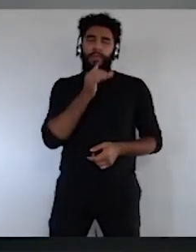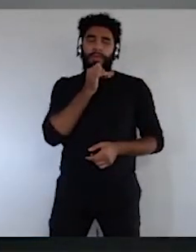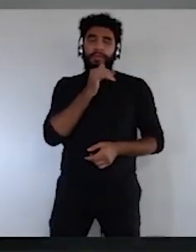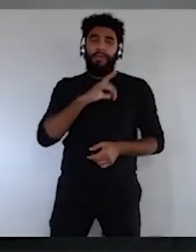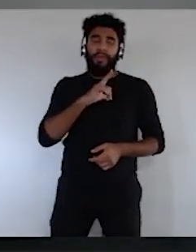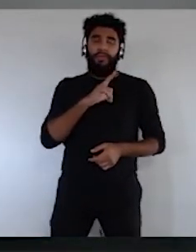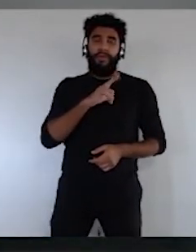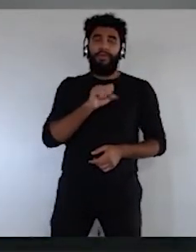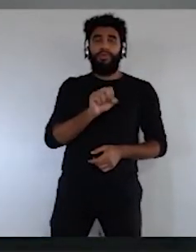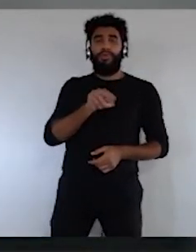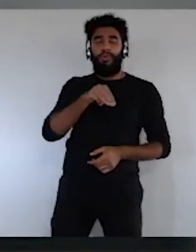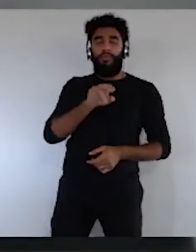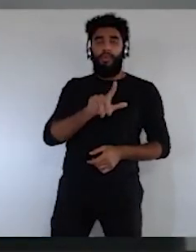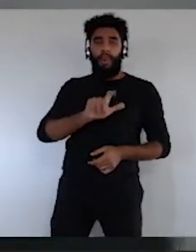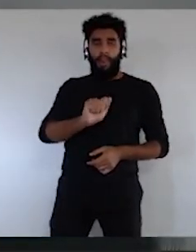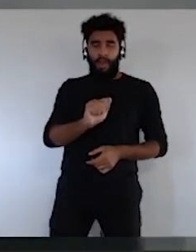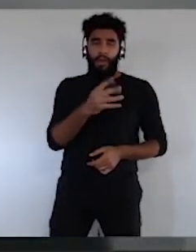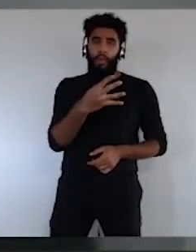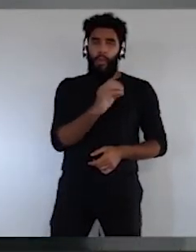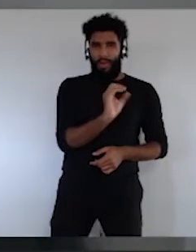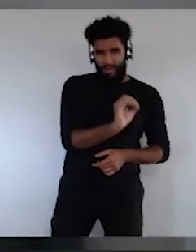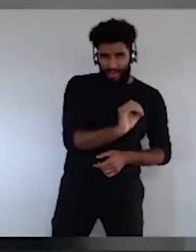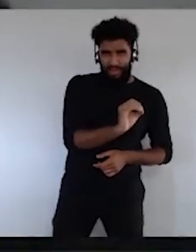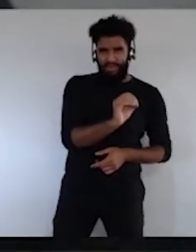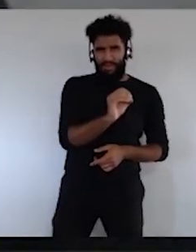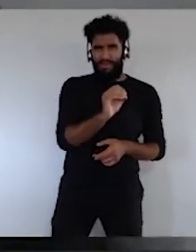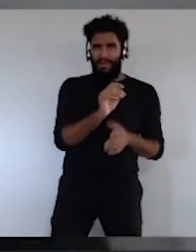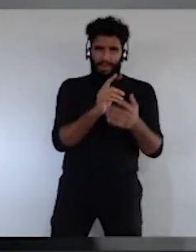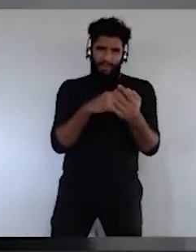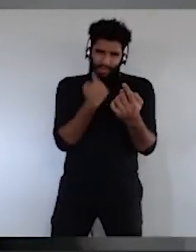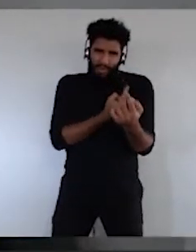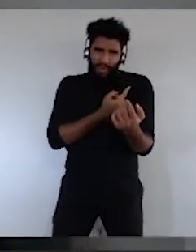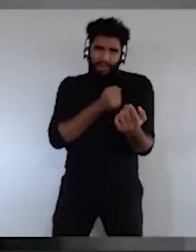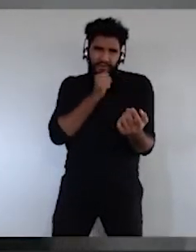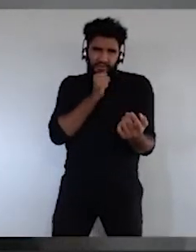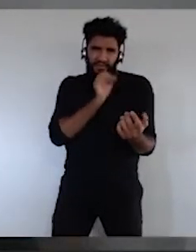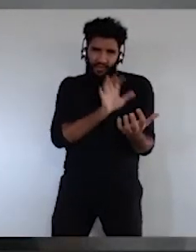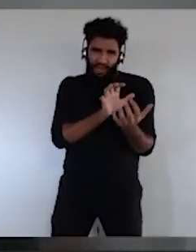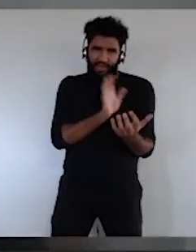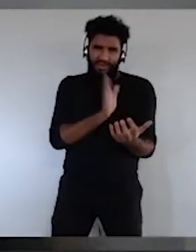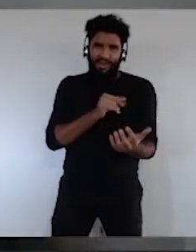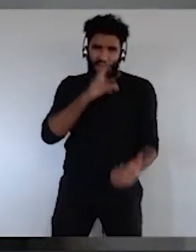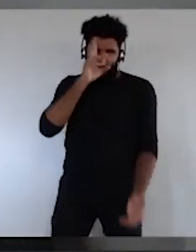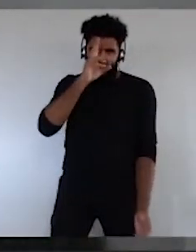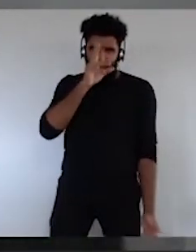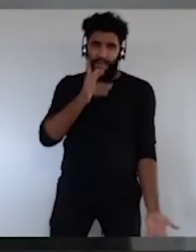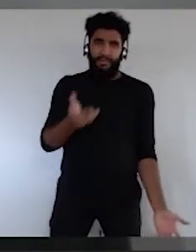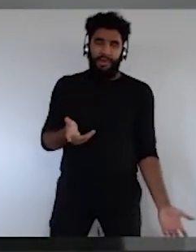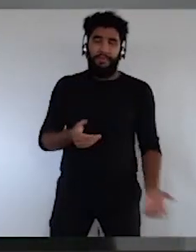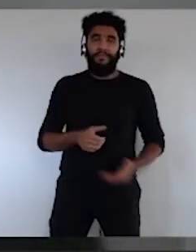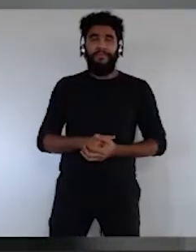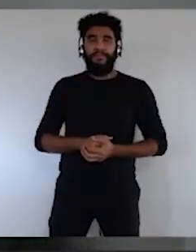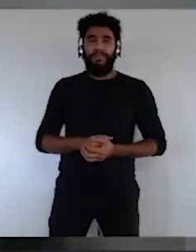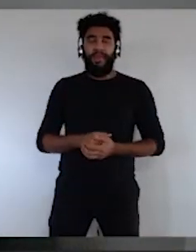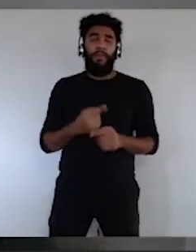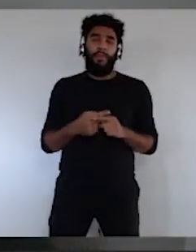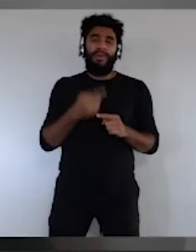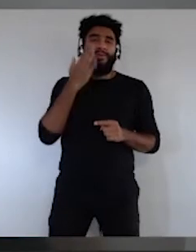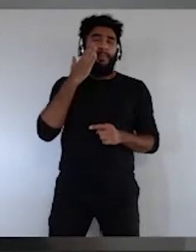PEC, ele fez algumas declarações à imprensa dizendo que vai modificar o projeto, que a proposta não vai ser mais